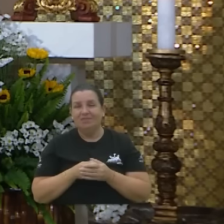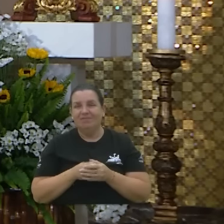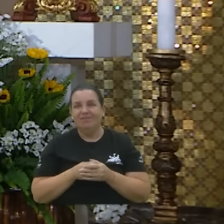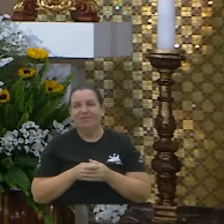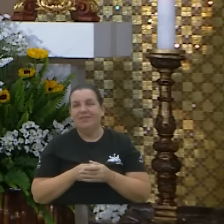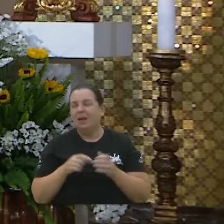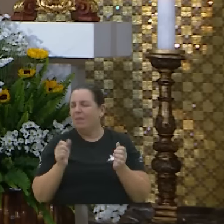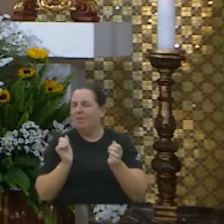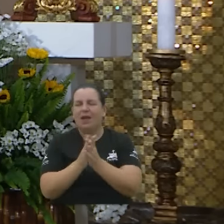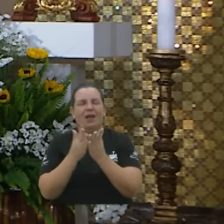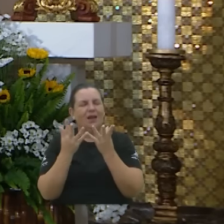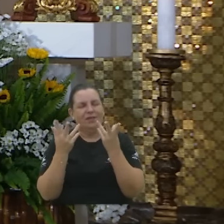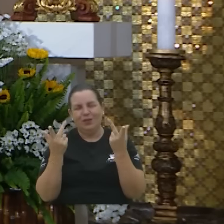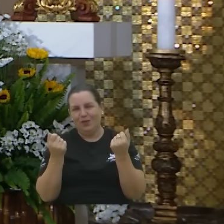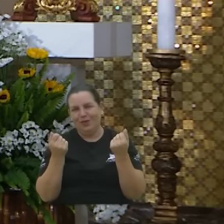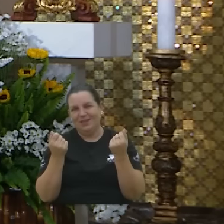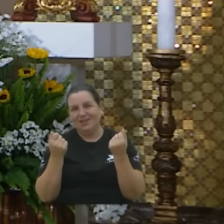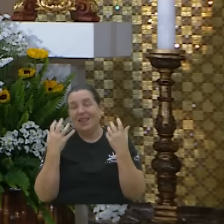é maravilhosa.